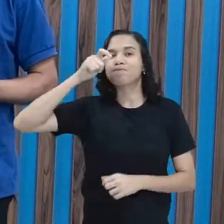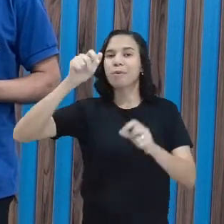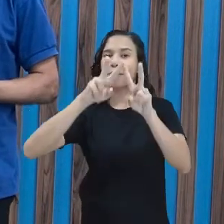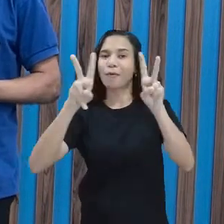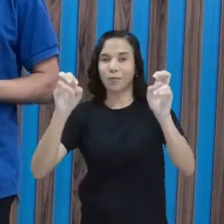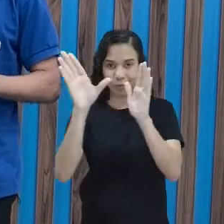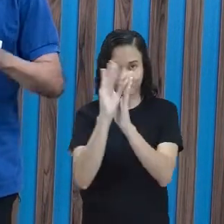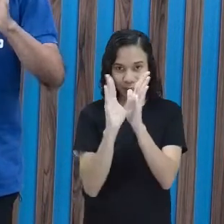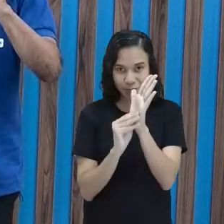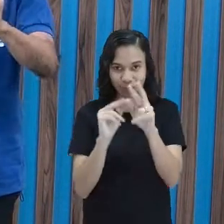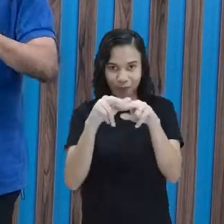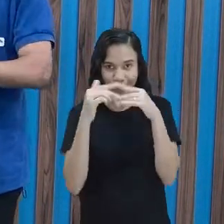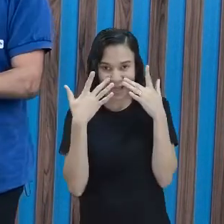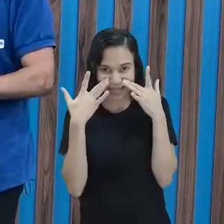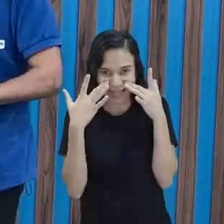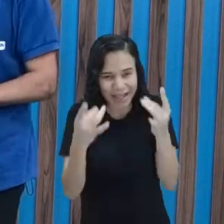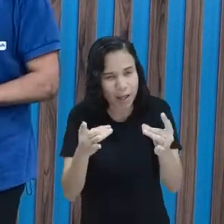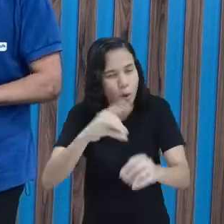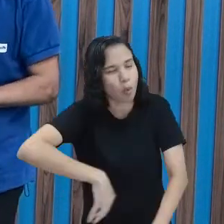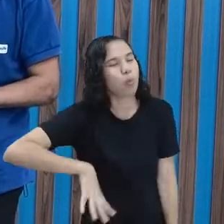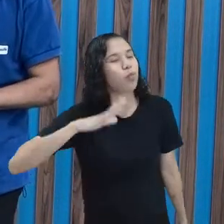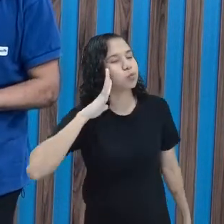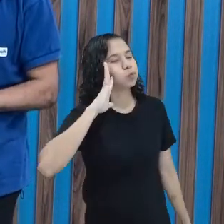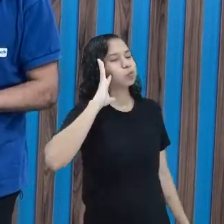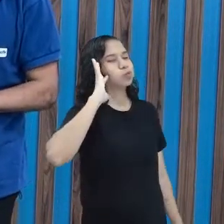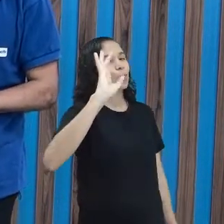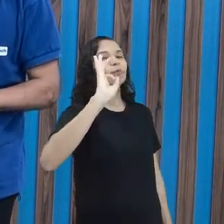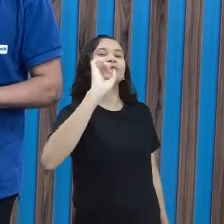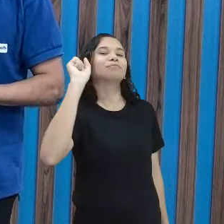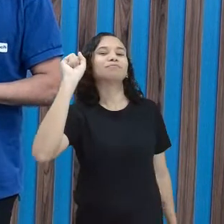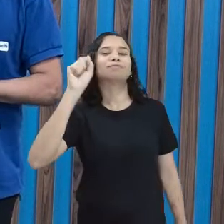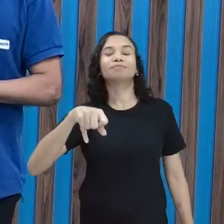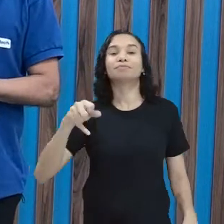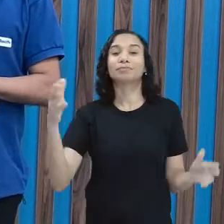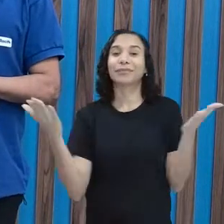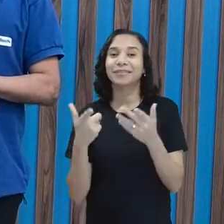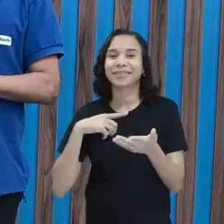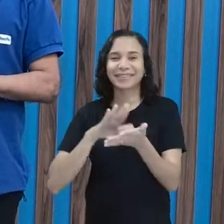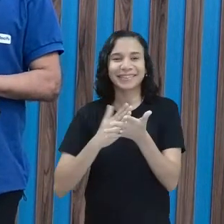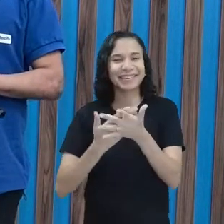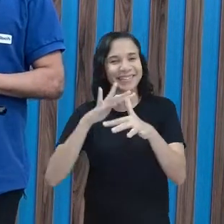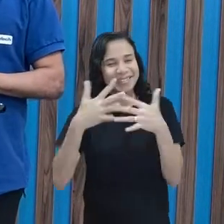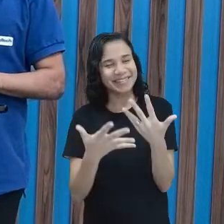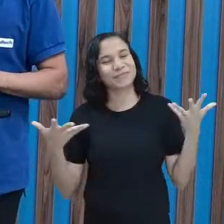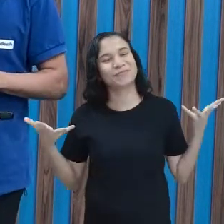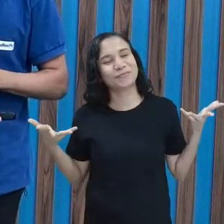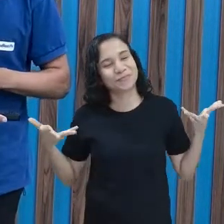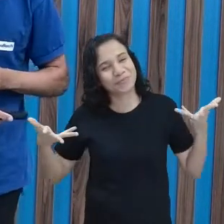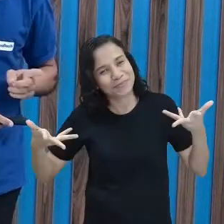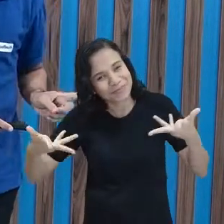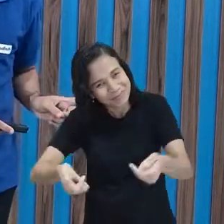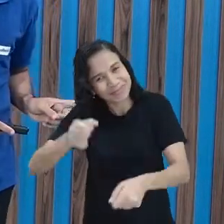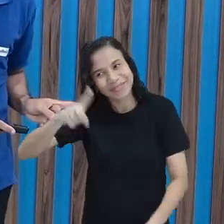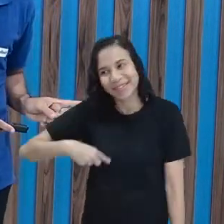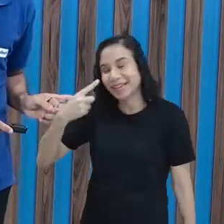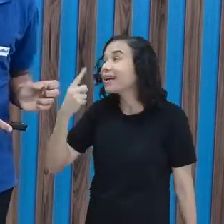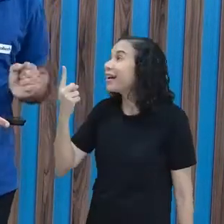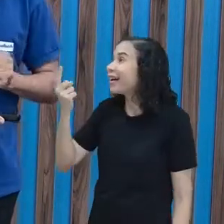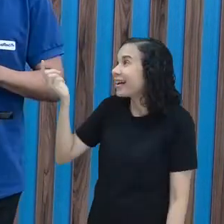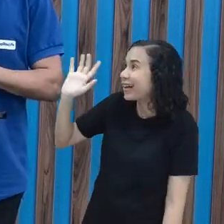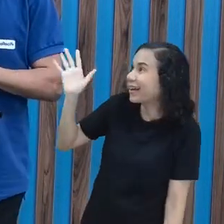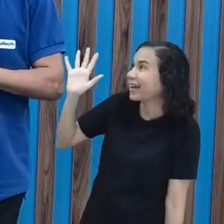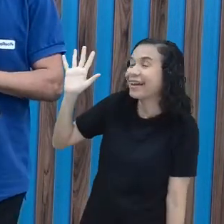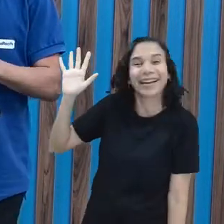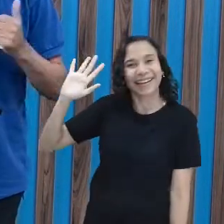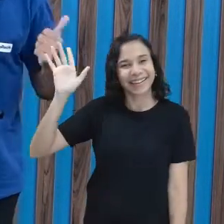desse conteúdo. Então fica ligadinho aí que vai ser massa hoje, né? Temos aqui nossa intérprete maravilhosa, isso mesmo, essa daqui, ó. Isso,